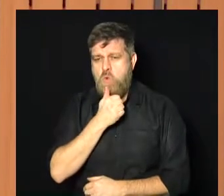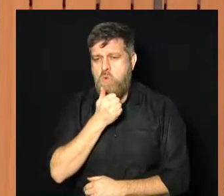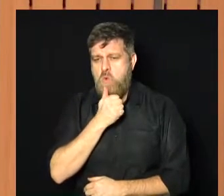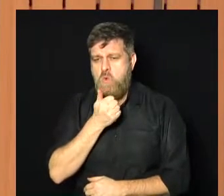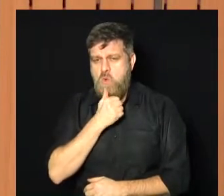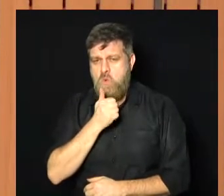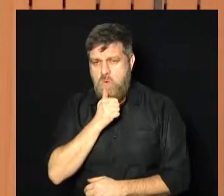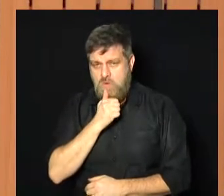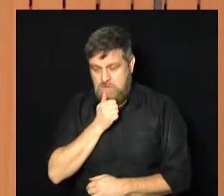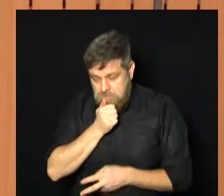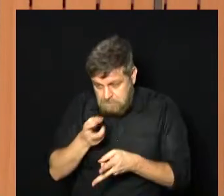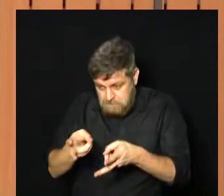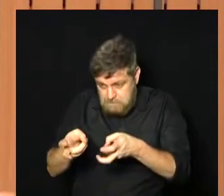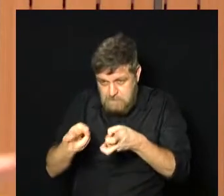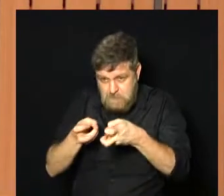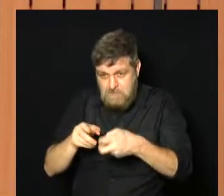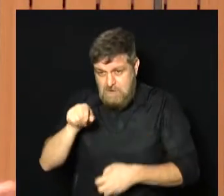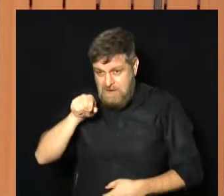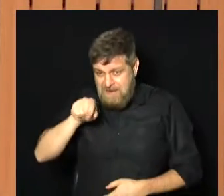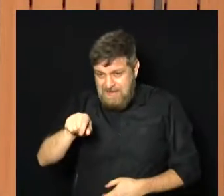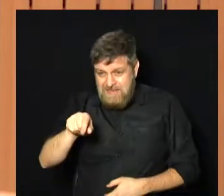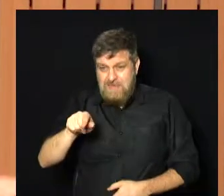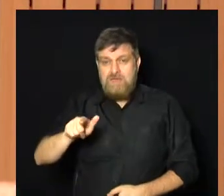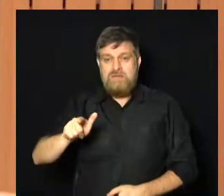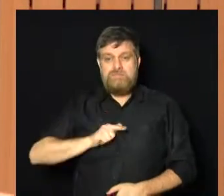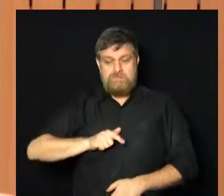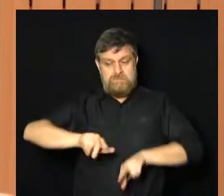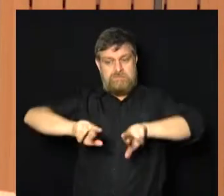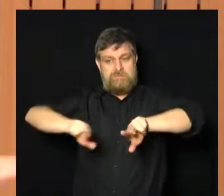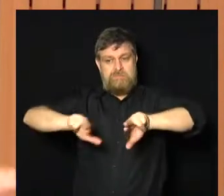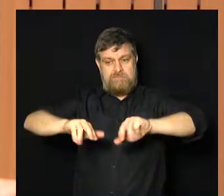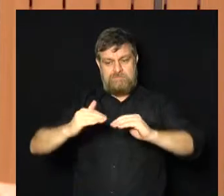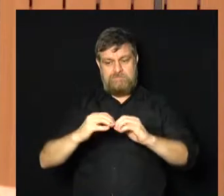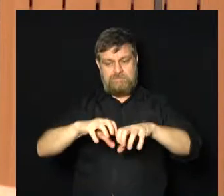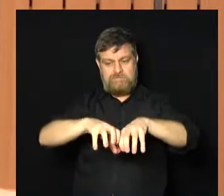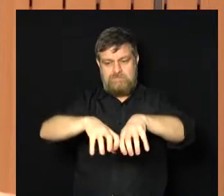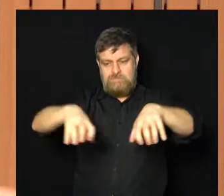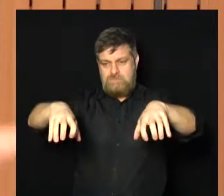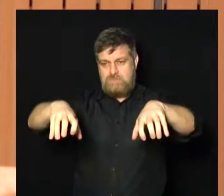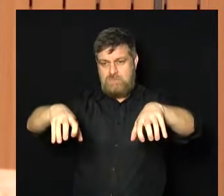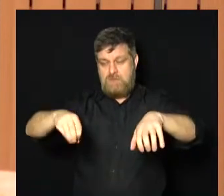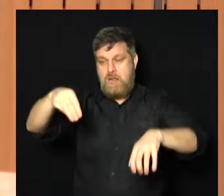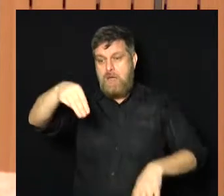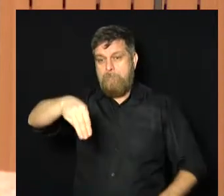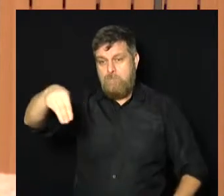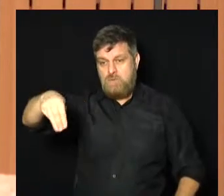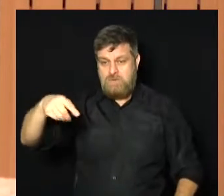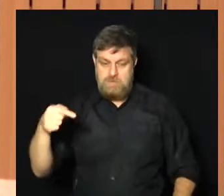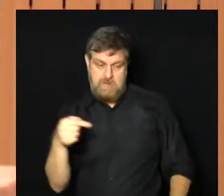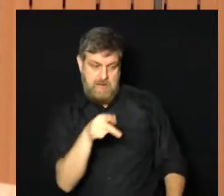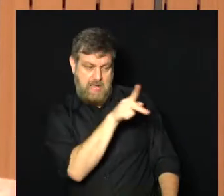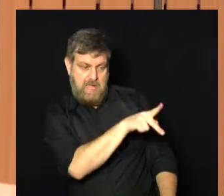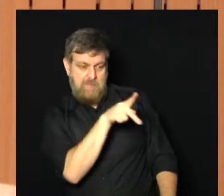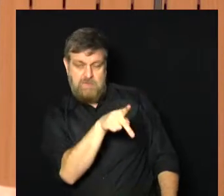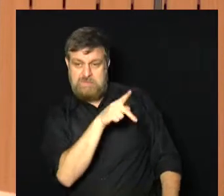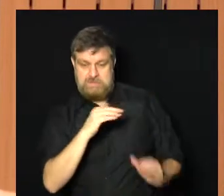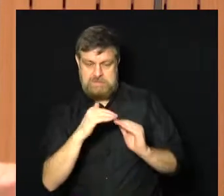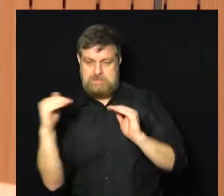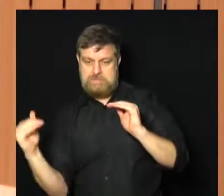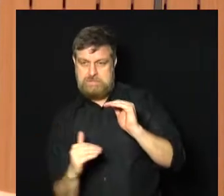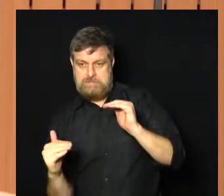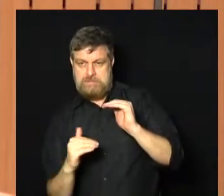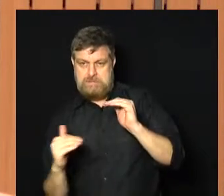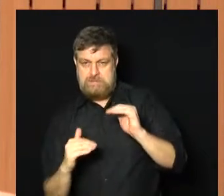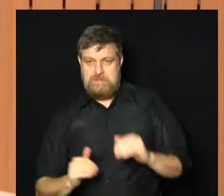aqui, em que há uma diferenciação do trabalho da monitora com o trabalho da professora, e o trabalho da